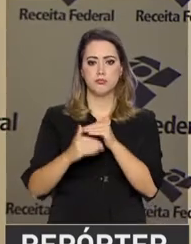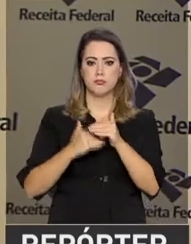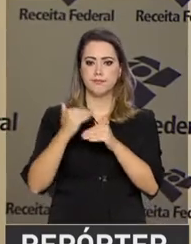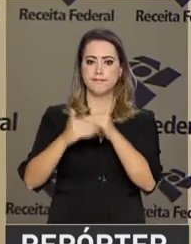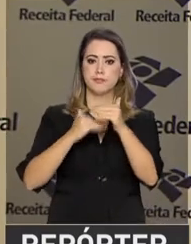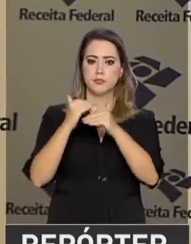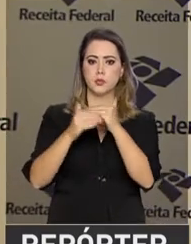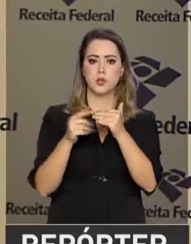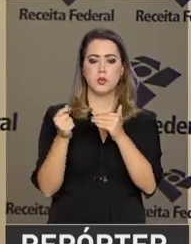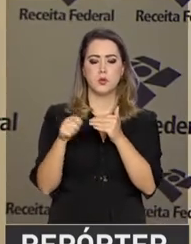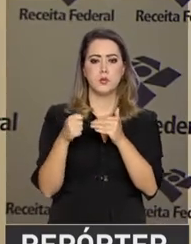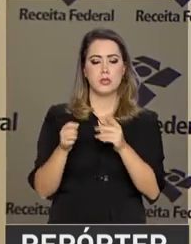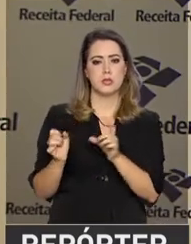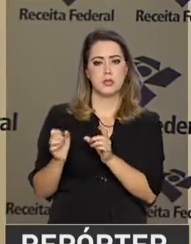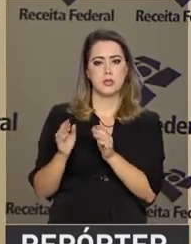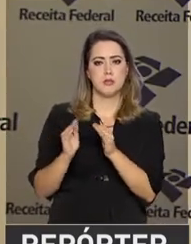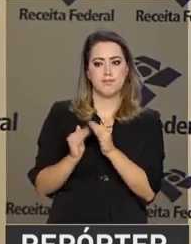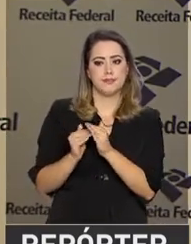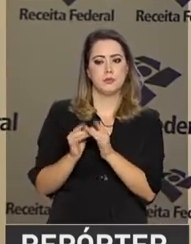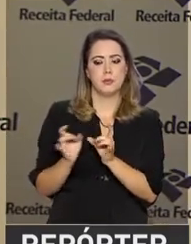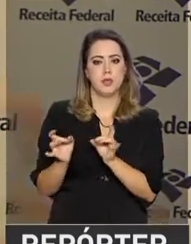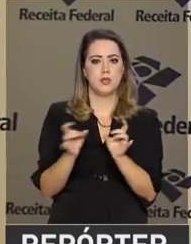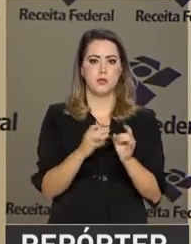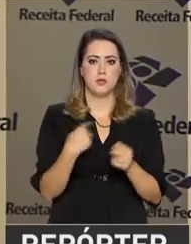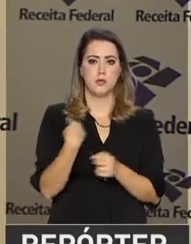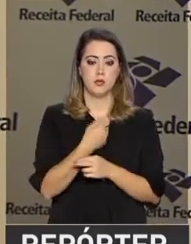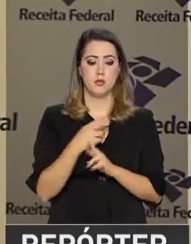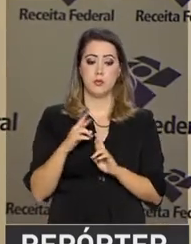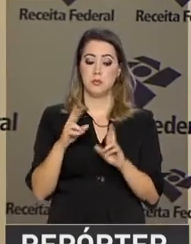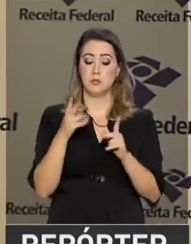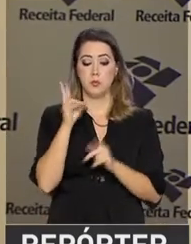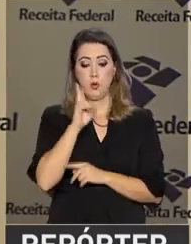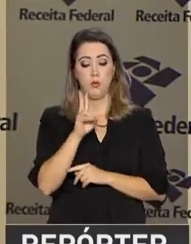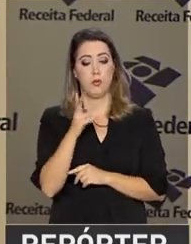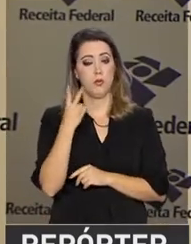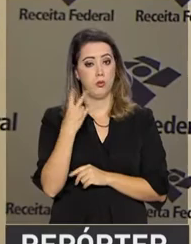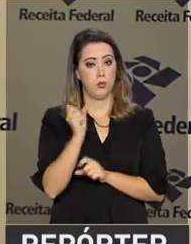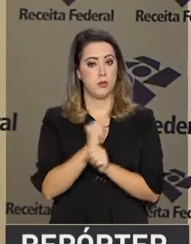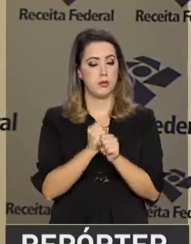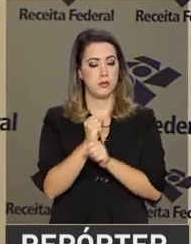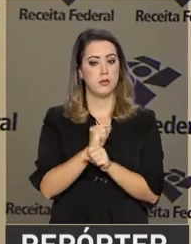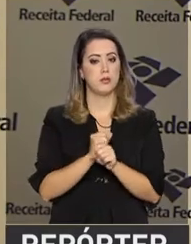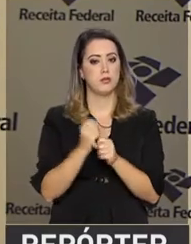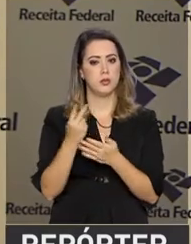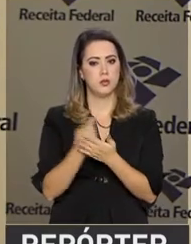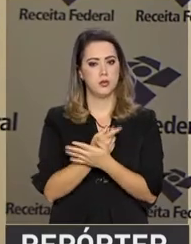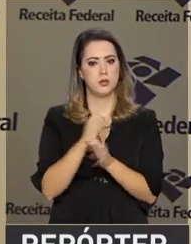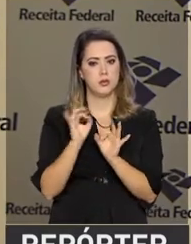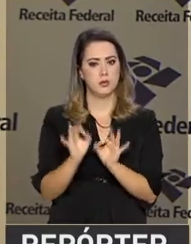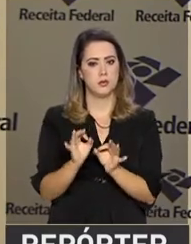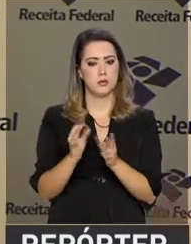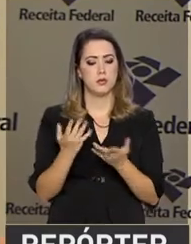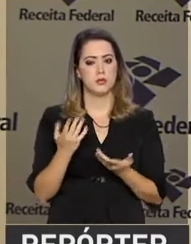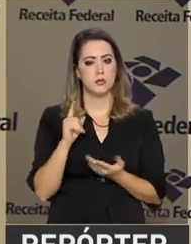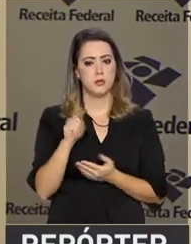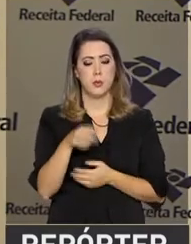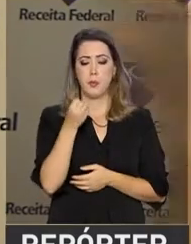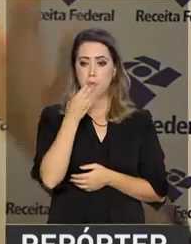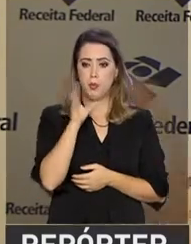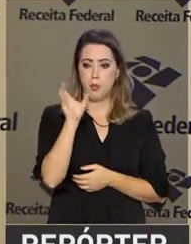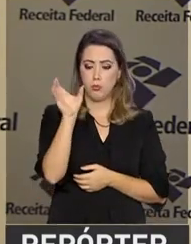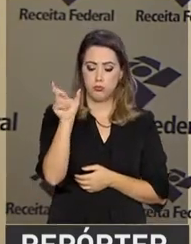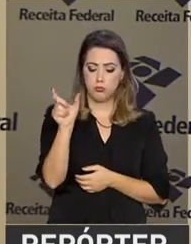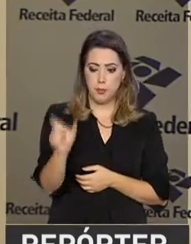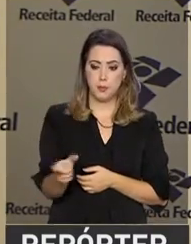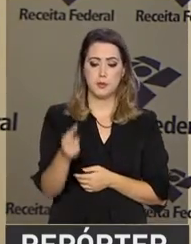não segure o faturamento a gente vai observar isso nos próximos dois anos para ver se isso realmente vai acontecer é um benefício é o